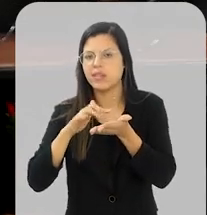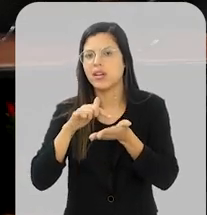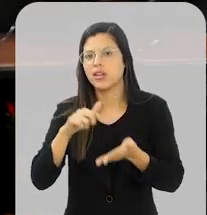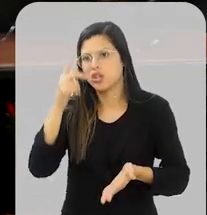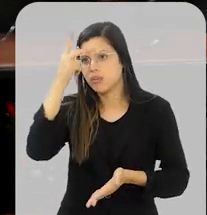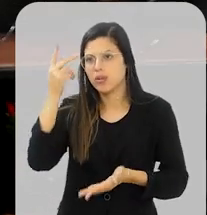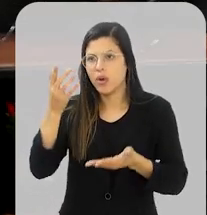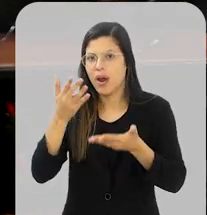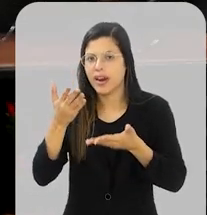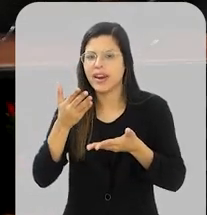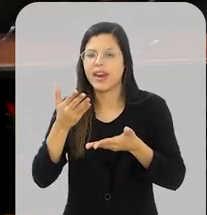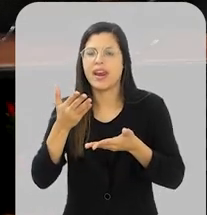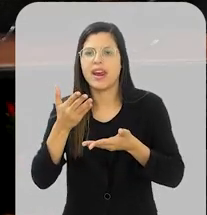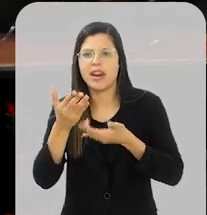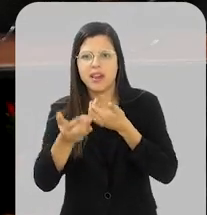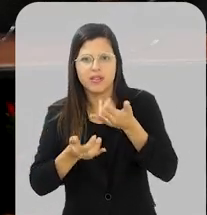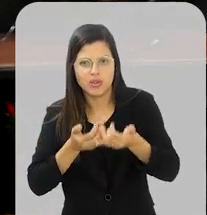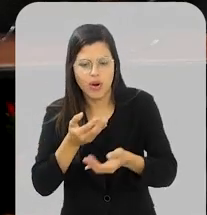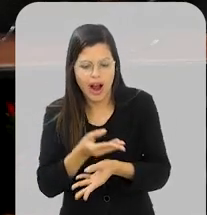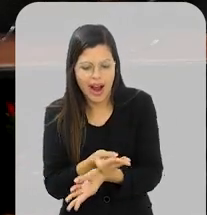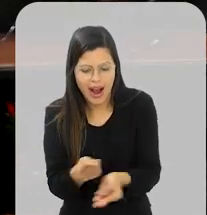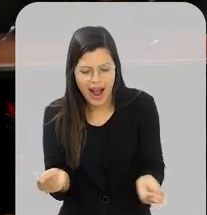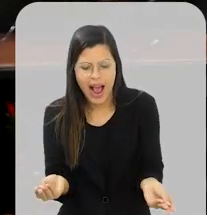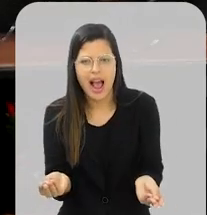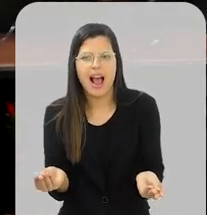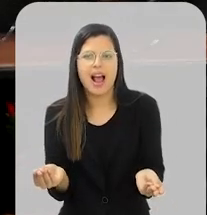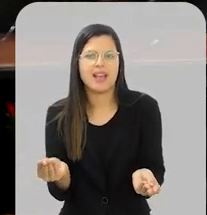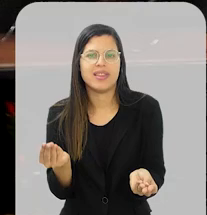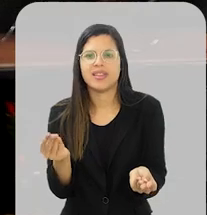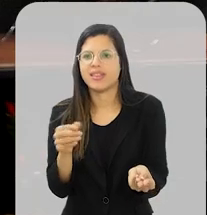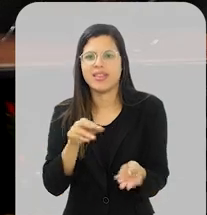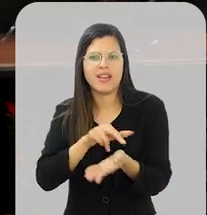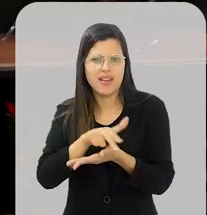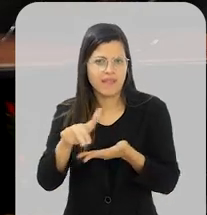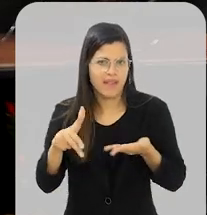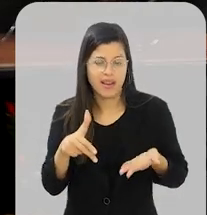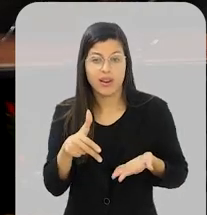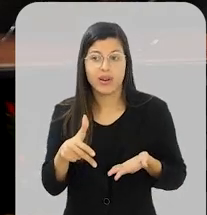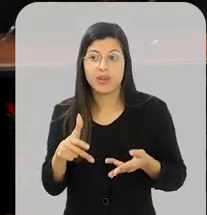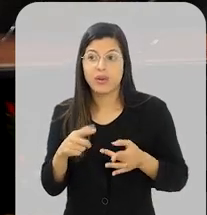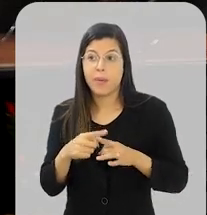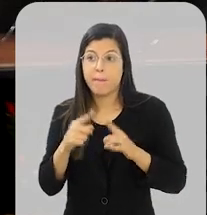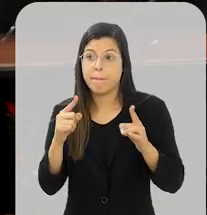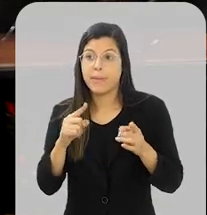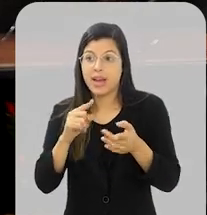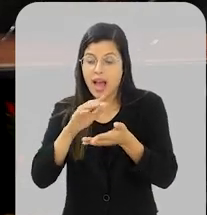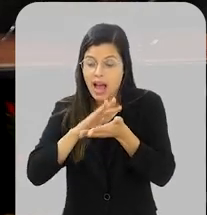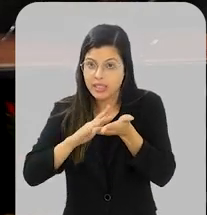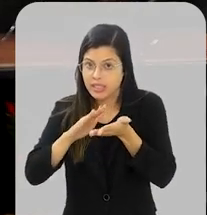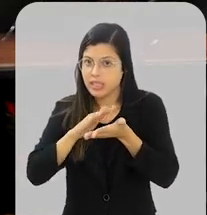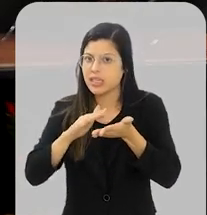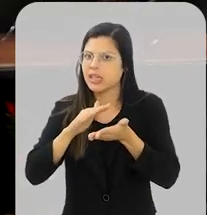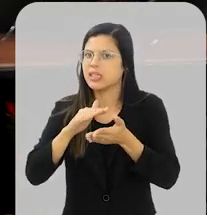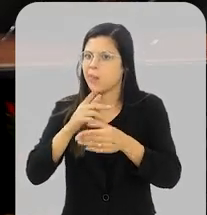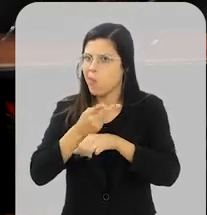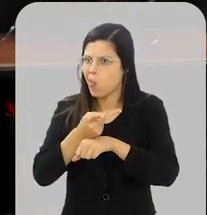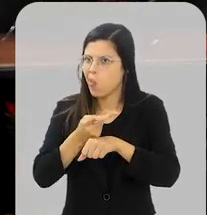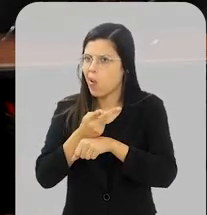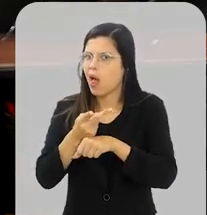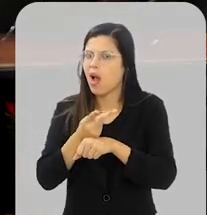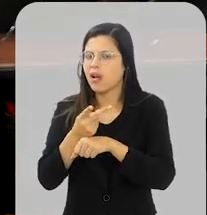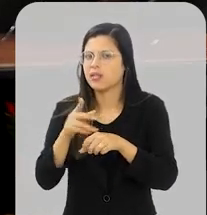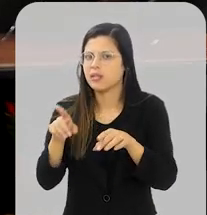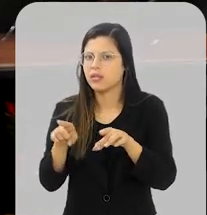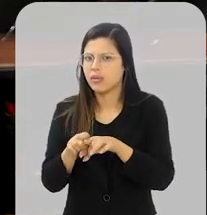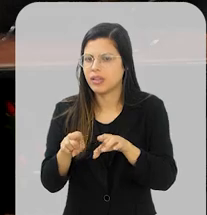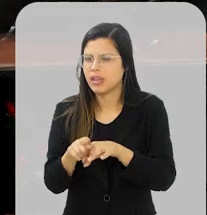pessoas querem mesmo jogar tarô, carta, búzios, mas as ciganas são mais procuradas. A